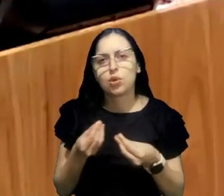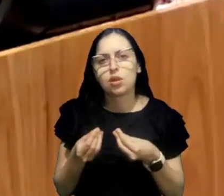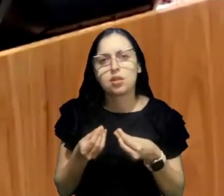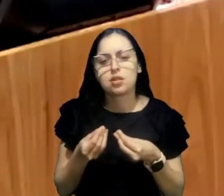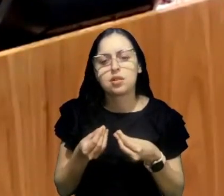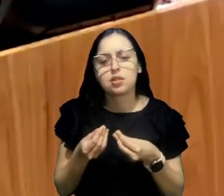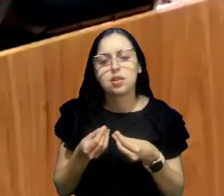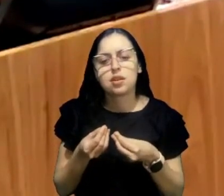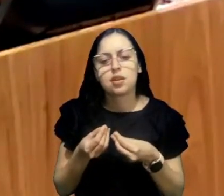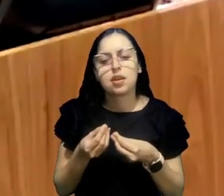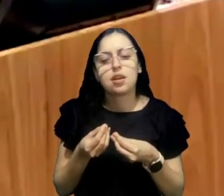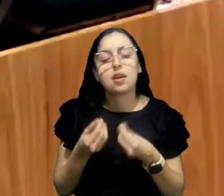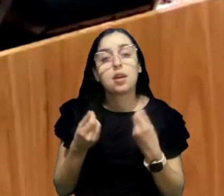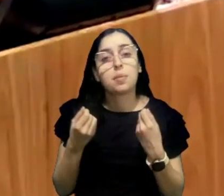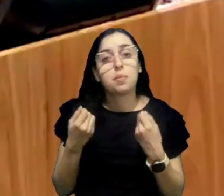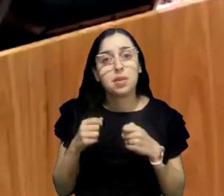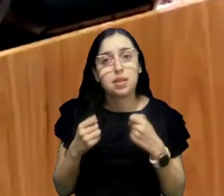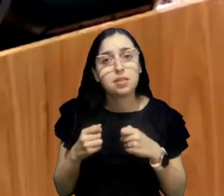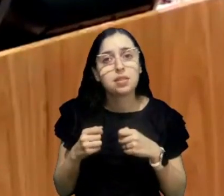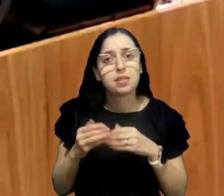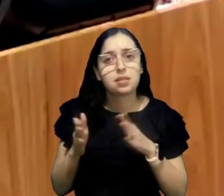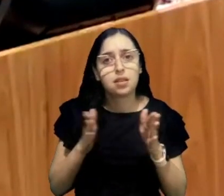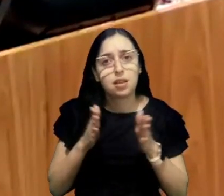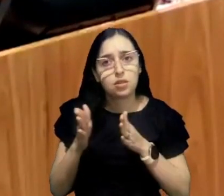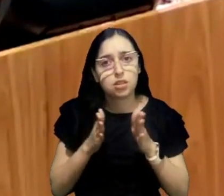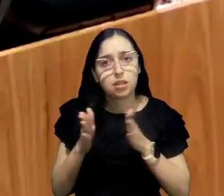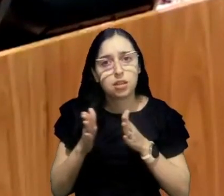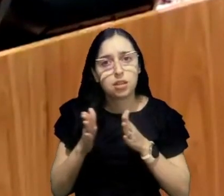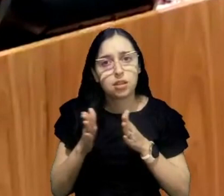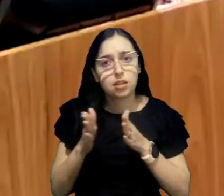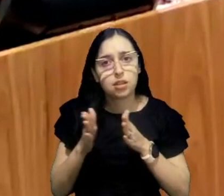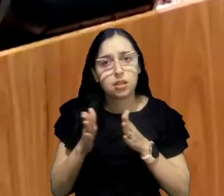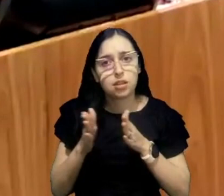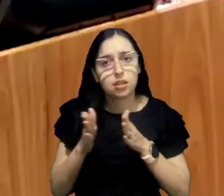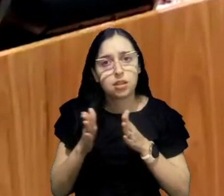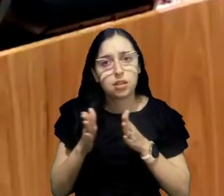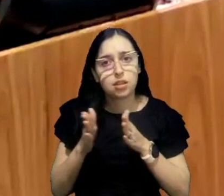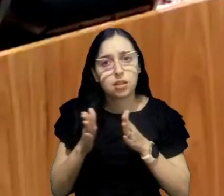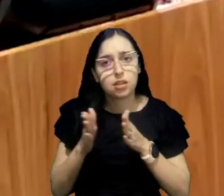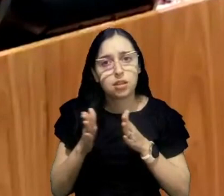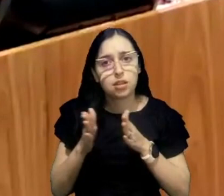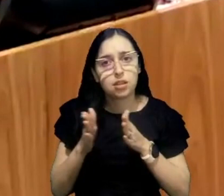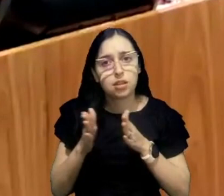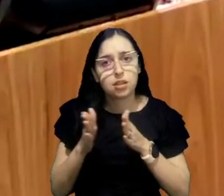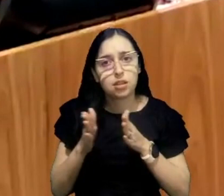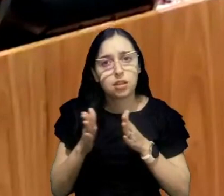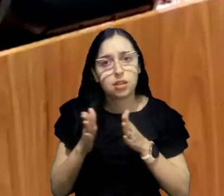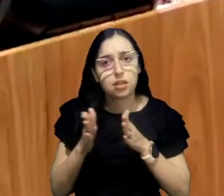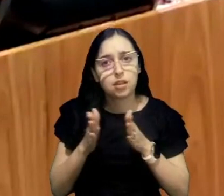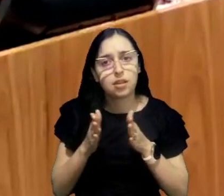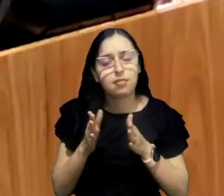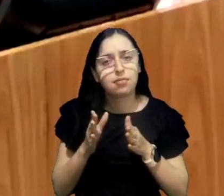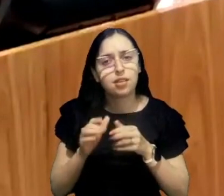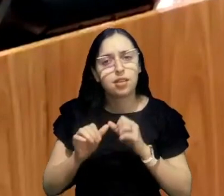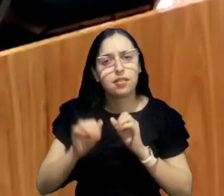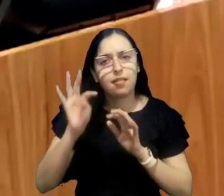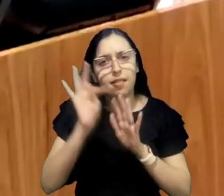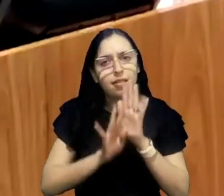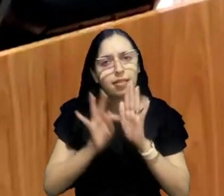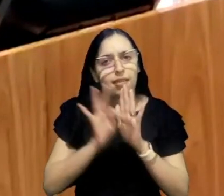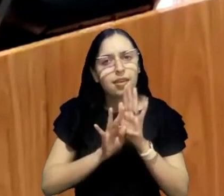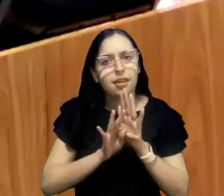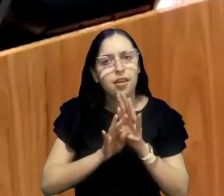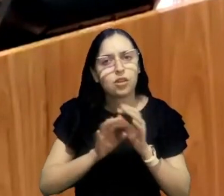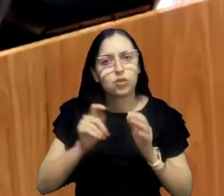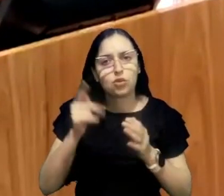essa necessidade, né, de alinhamento da técnica, A desembargadora Inês Virgínia olha para a doutora Kátia. do papel